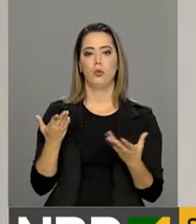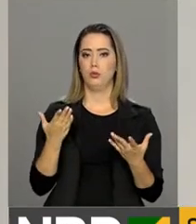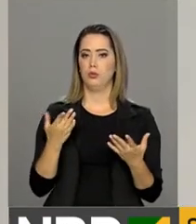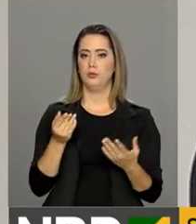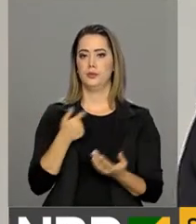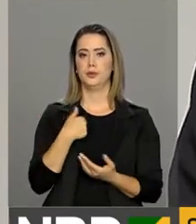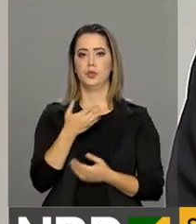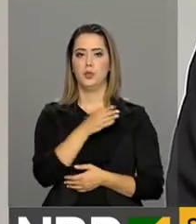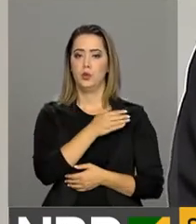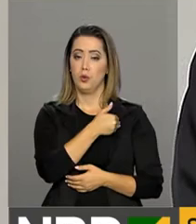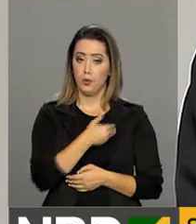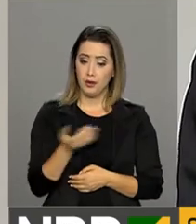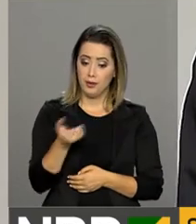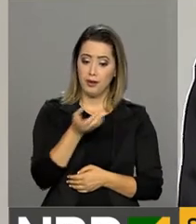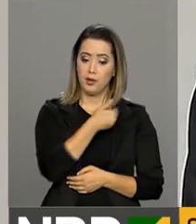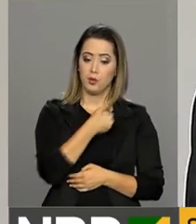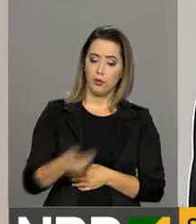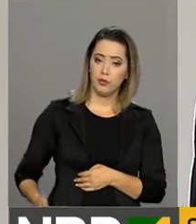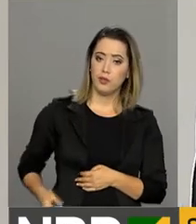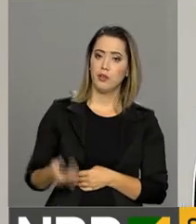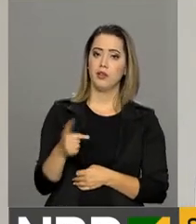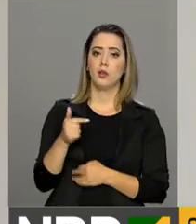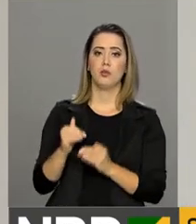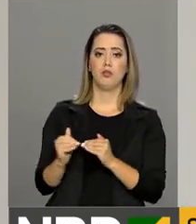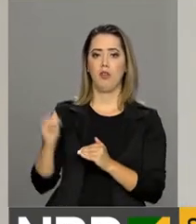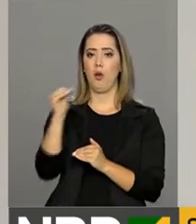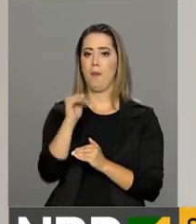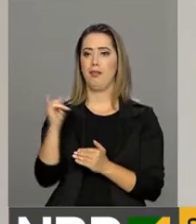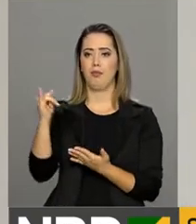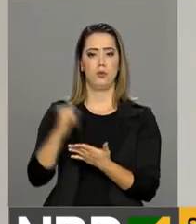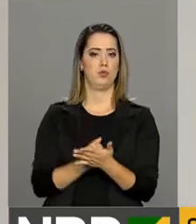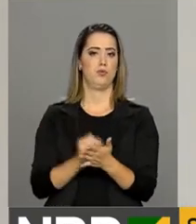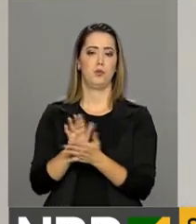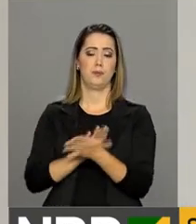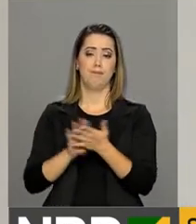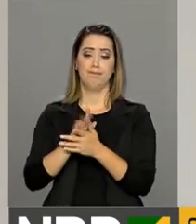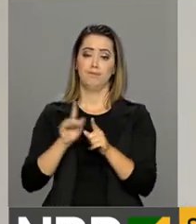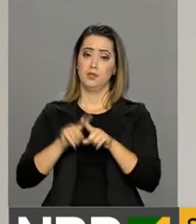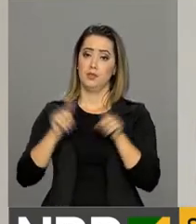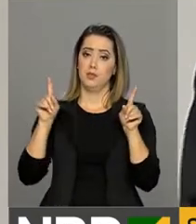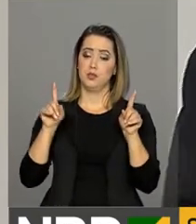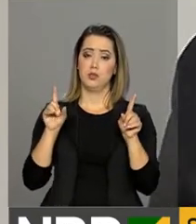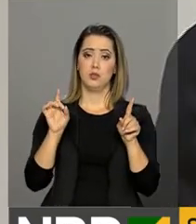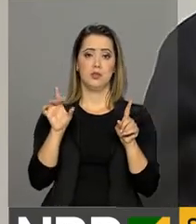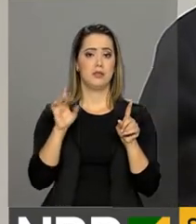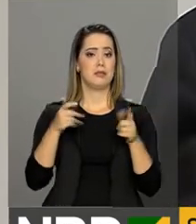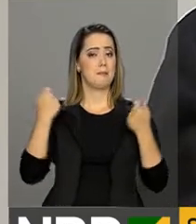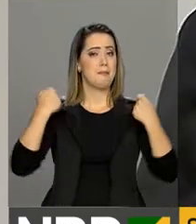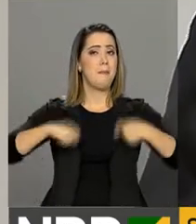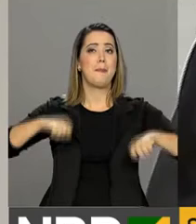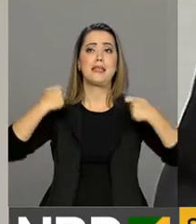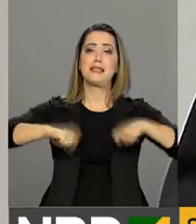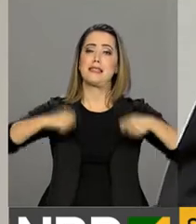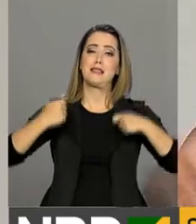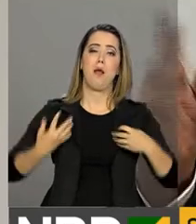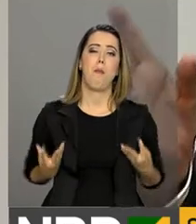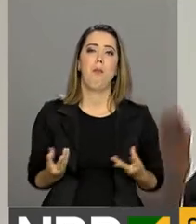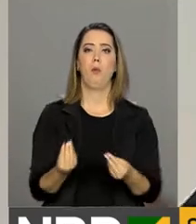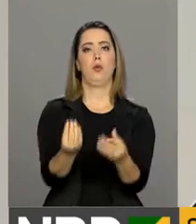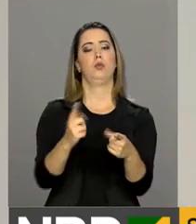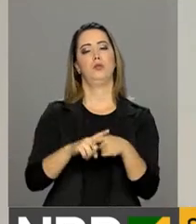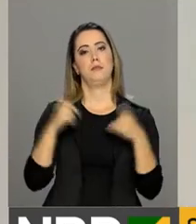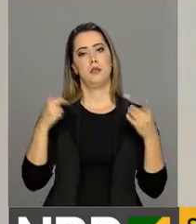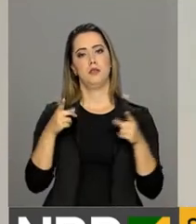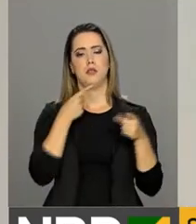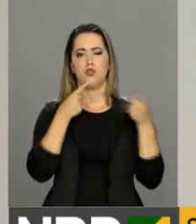governo de uma maneira que não haja um aumento da carga tributária salvo se ela for absolutamente indispensável e nessas